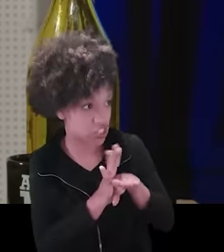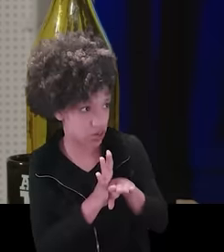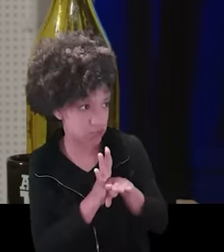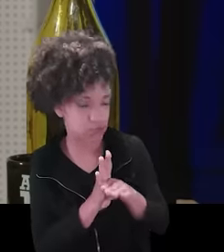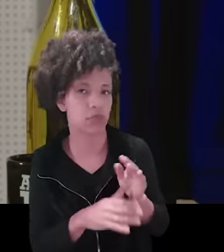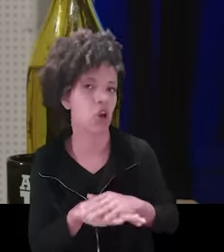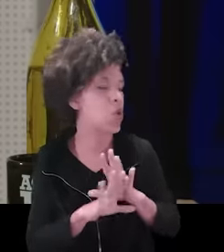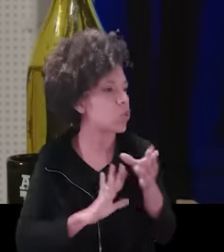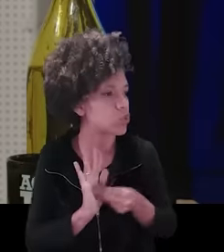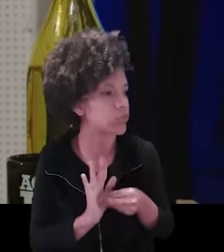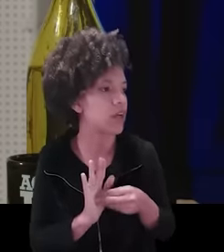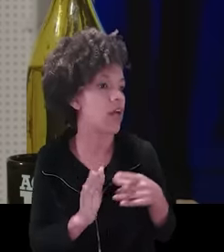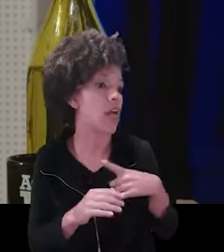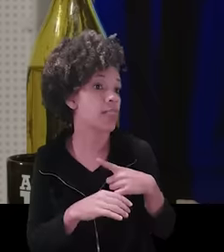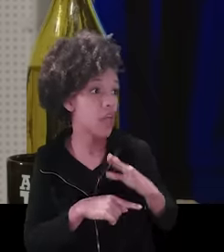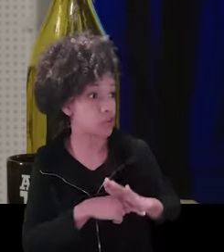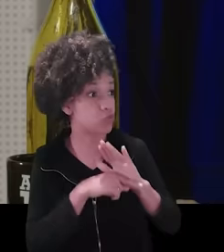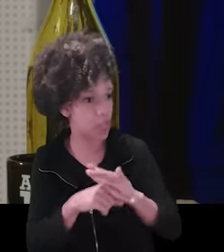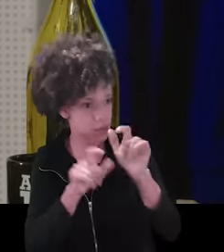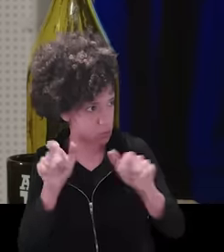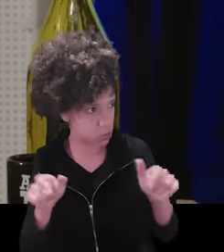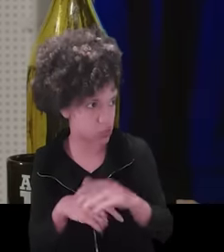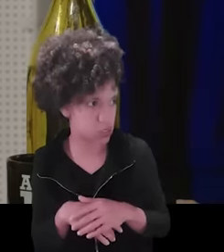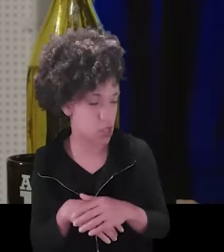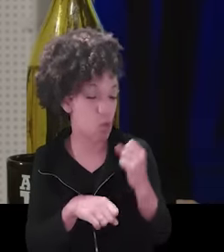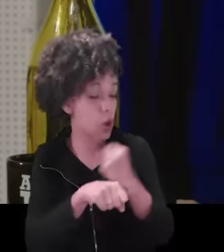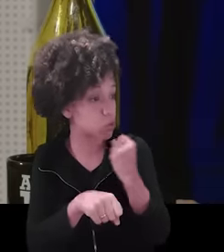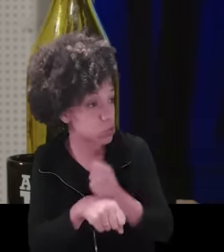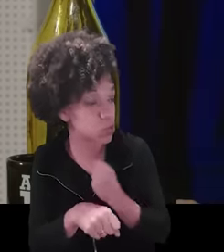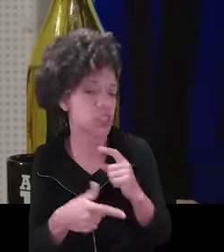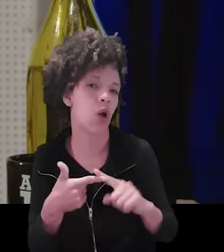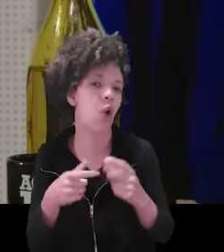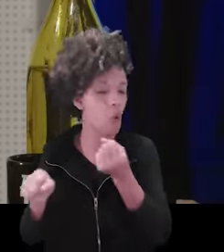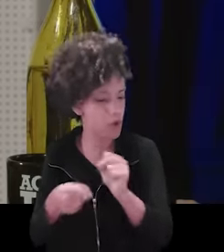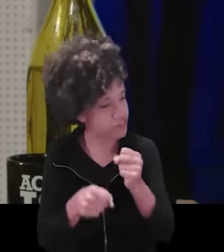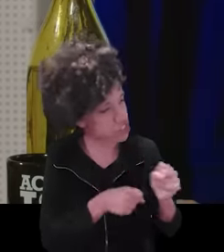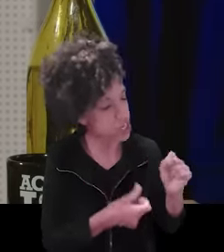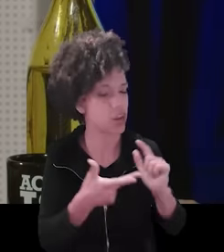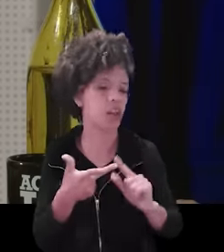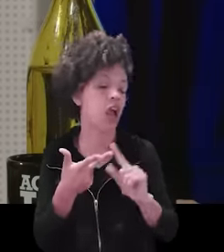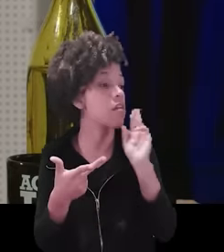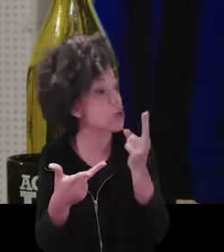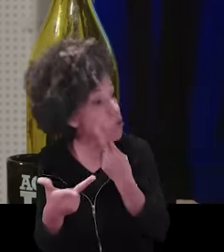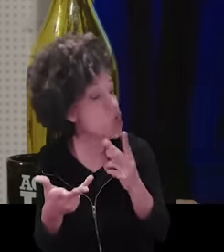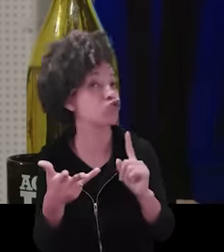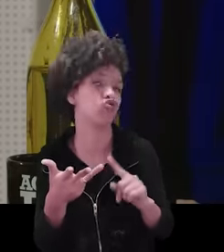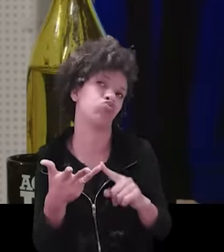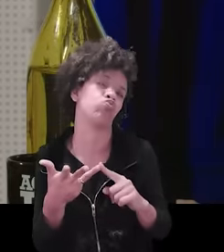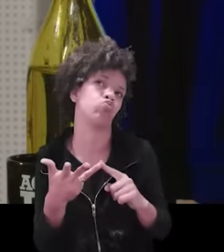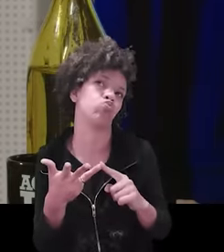quando você entra você com tudo você vai ser réu perder alguém você vai ajudar alguém tanto na construção na faxina é